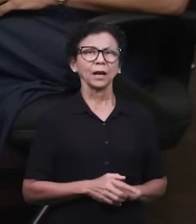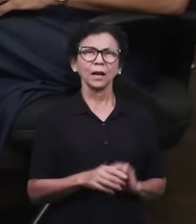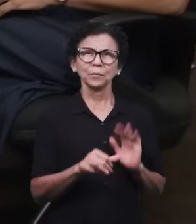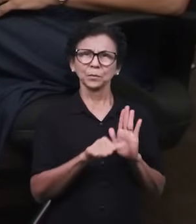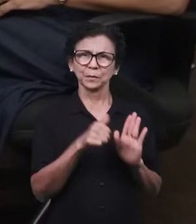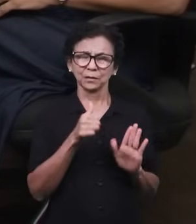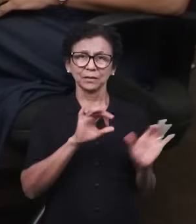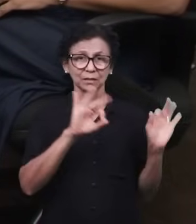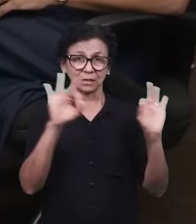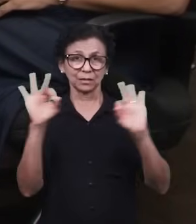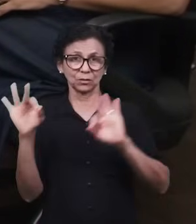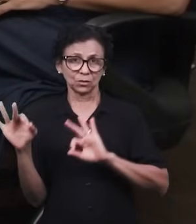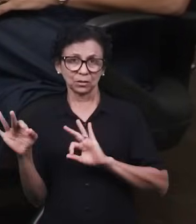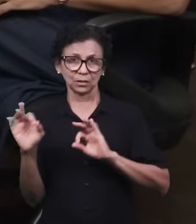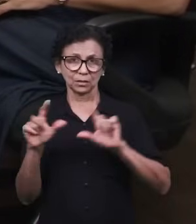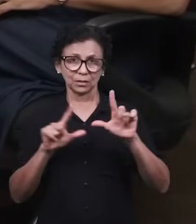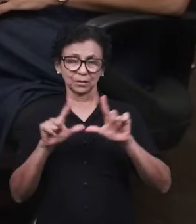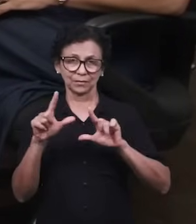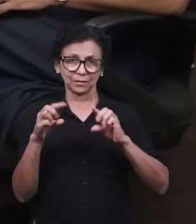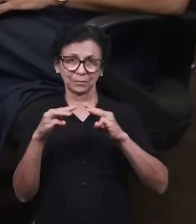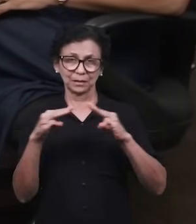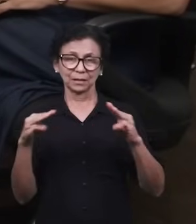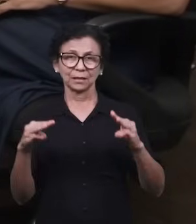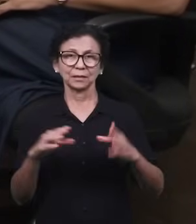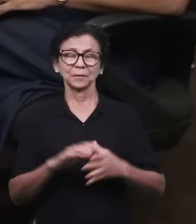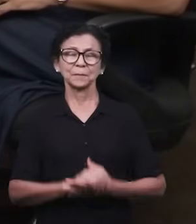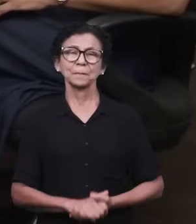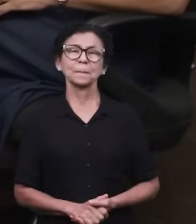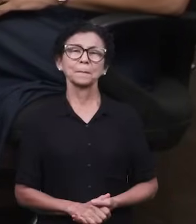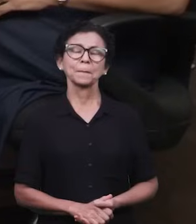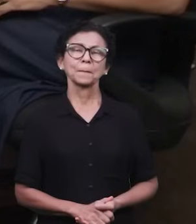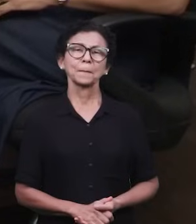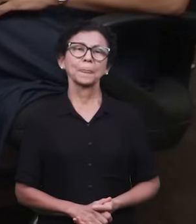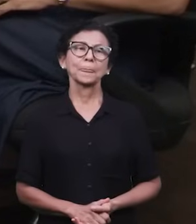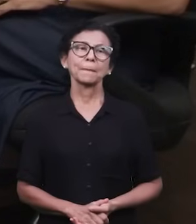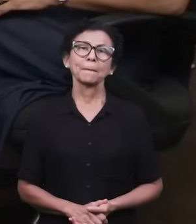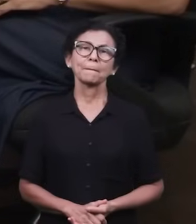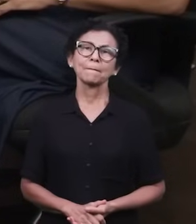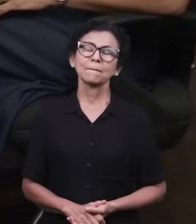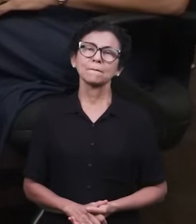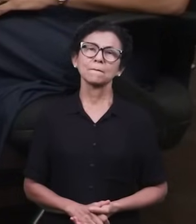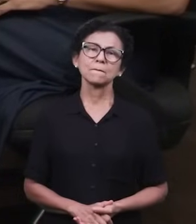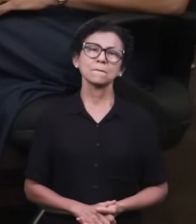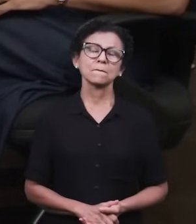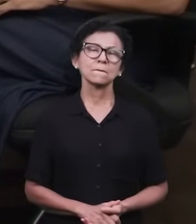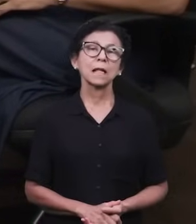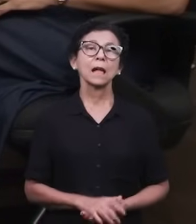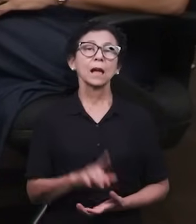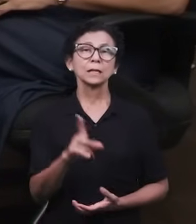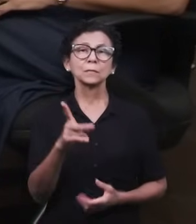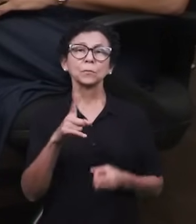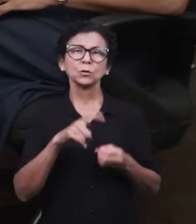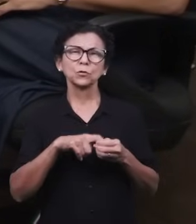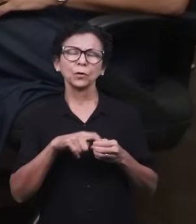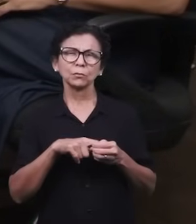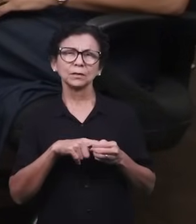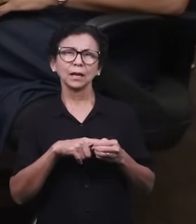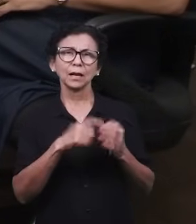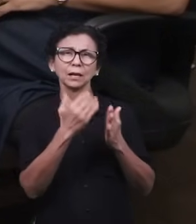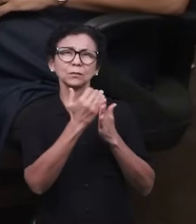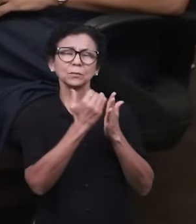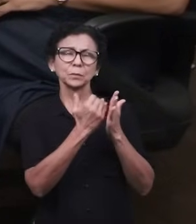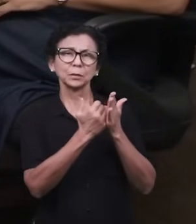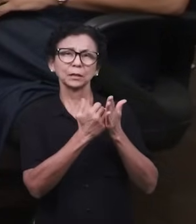você que está nos assistindo pela primeira vez na TV, a gente quer falar para você que você pode rever os